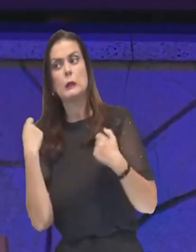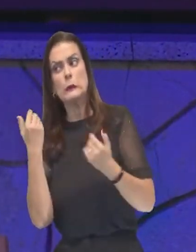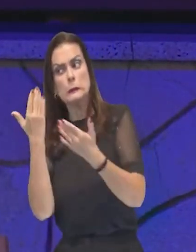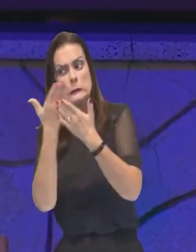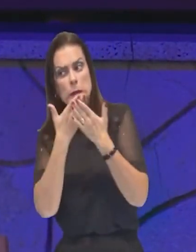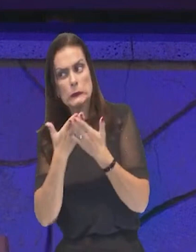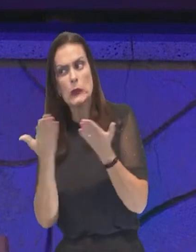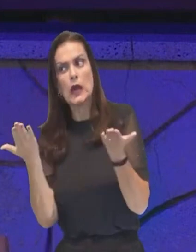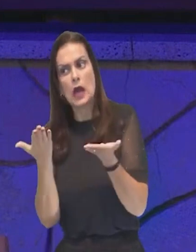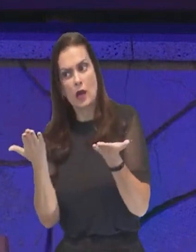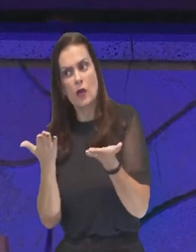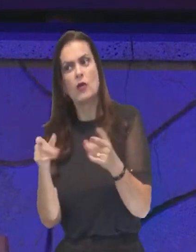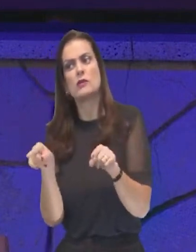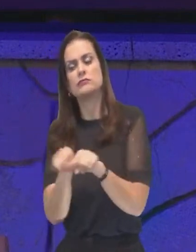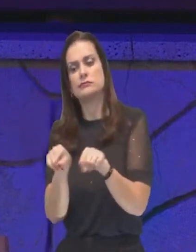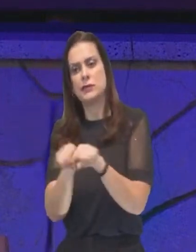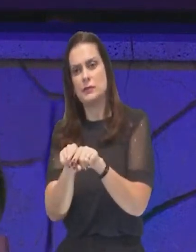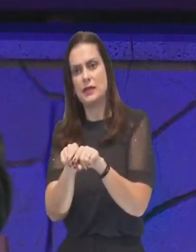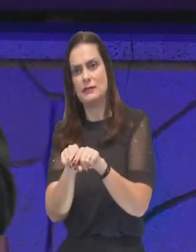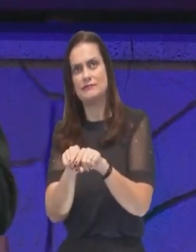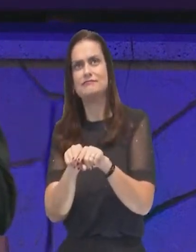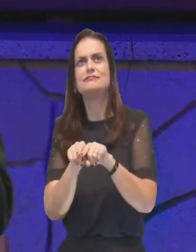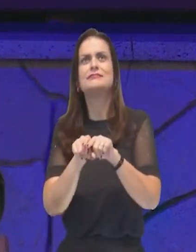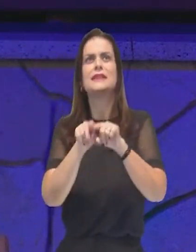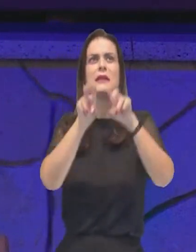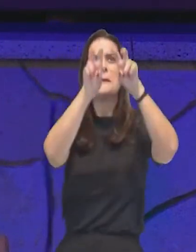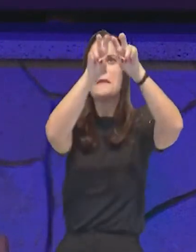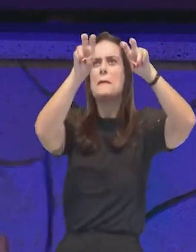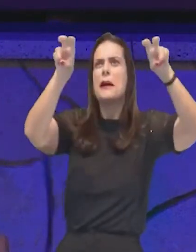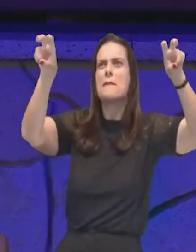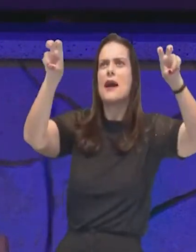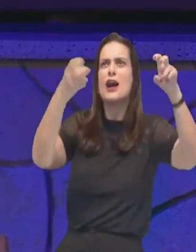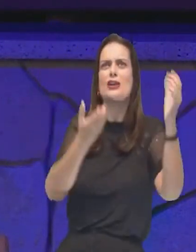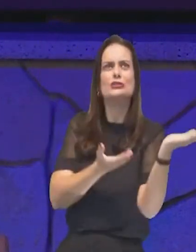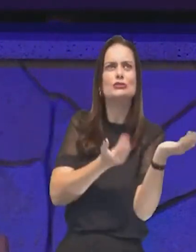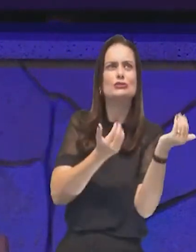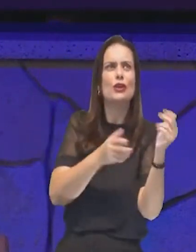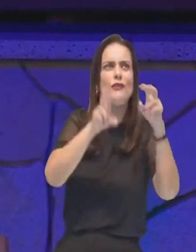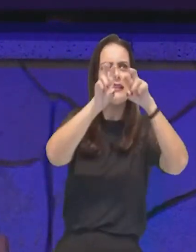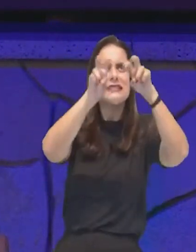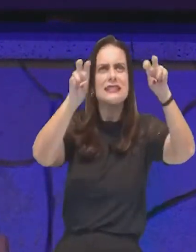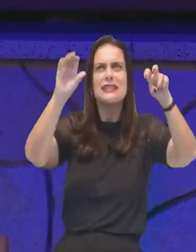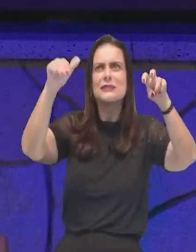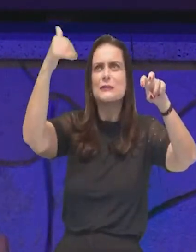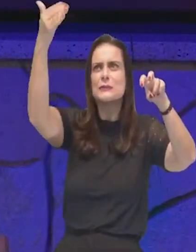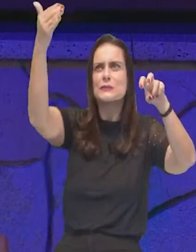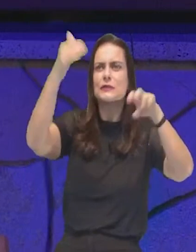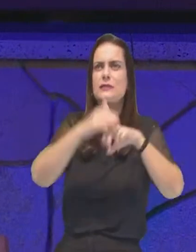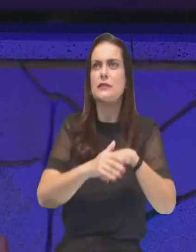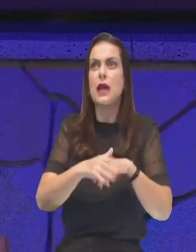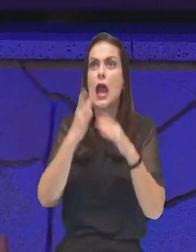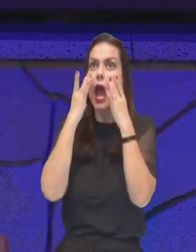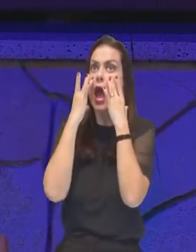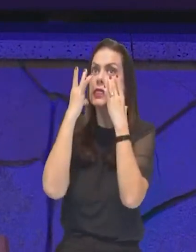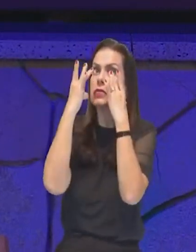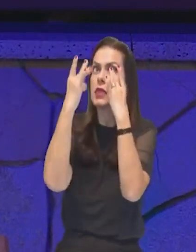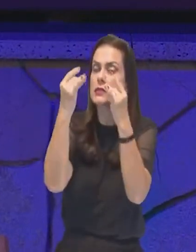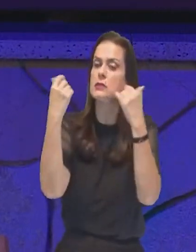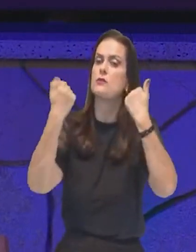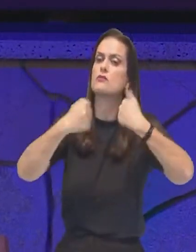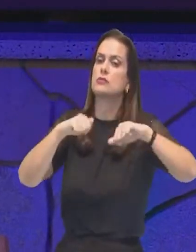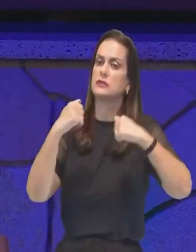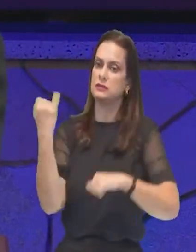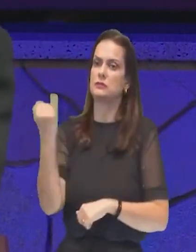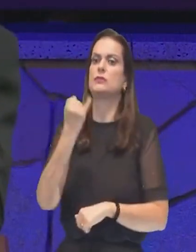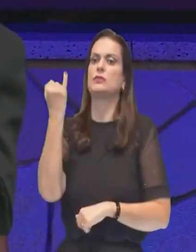Quero convidar essa galera toda que está na galeria, gente boa de Deus, essa juventude bacana, para ouvir isso, porque é muito importante. A